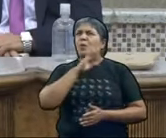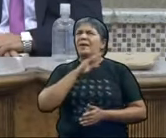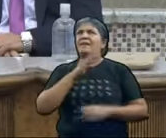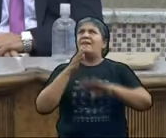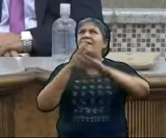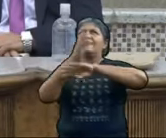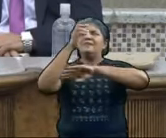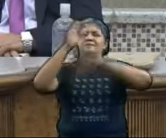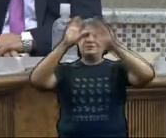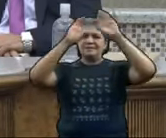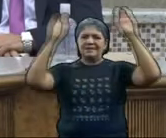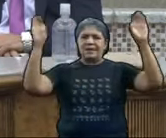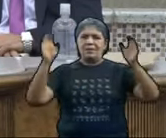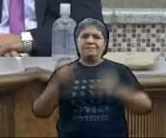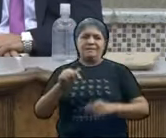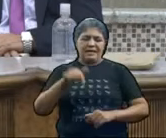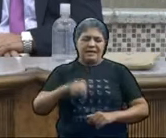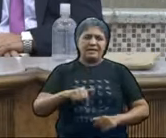O pecado que tem sido